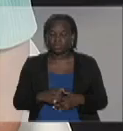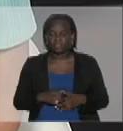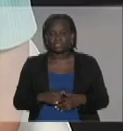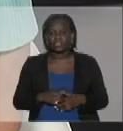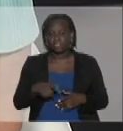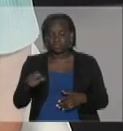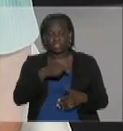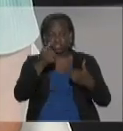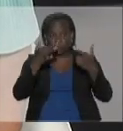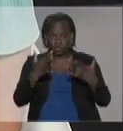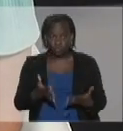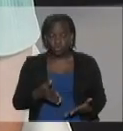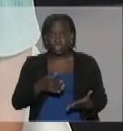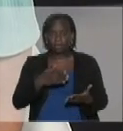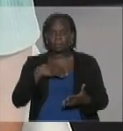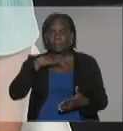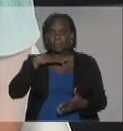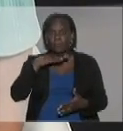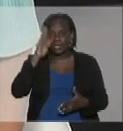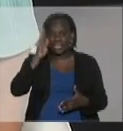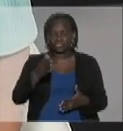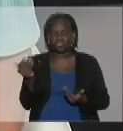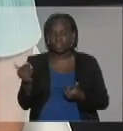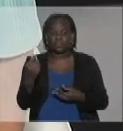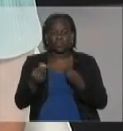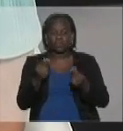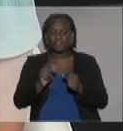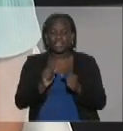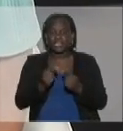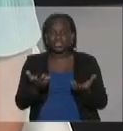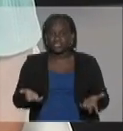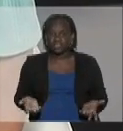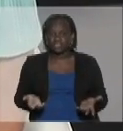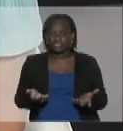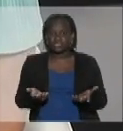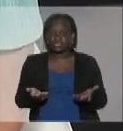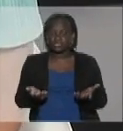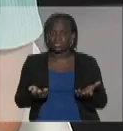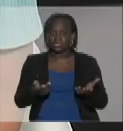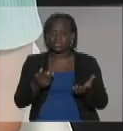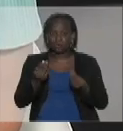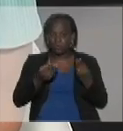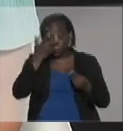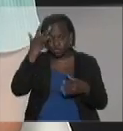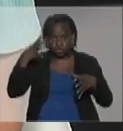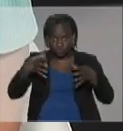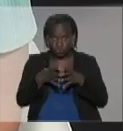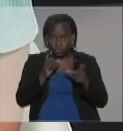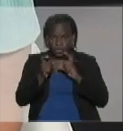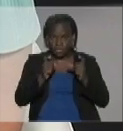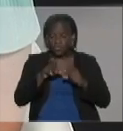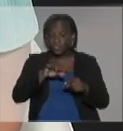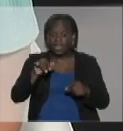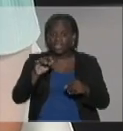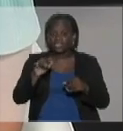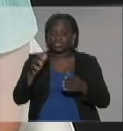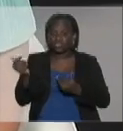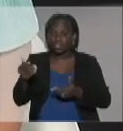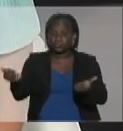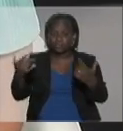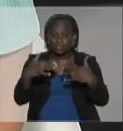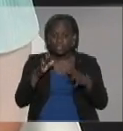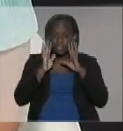E o senhor falou sobre essa questão do papo reto com os jovens. Como é que vai funcionar isso? Como é que os integrantes da comissão vão